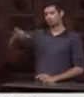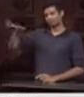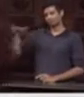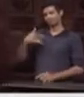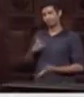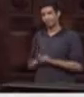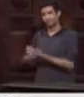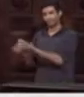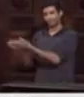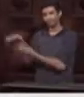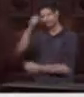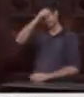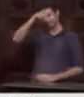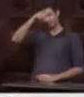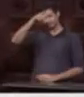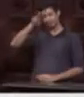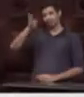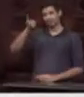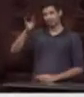ao prefeito Rodrigo Neves, que